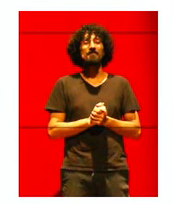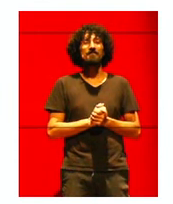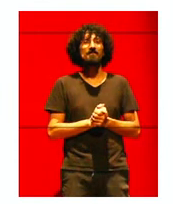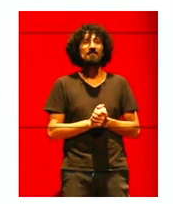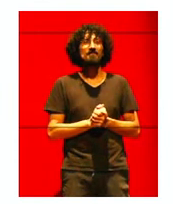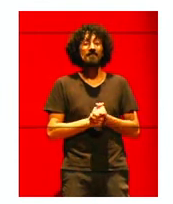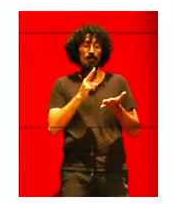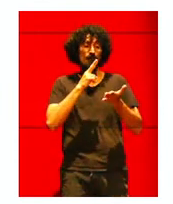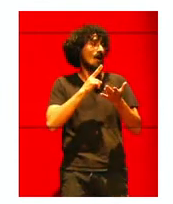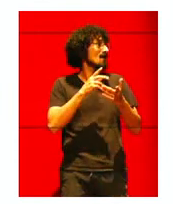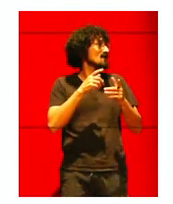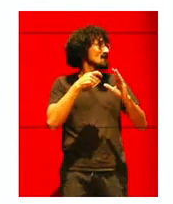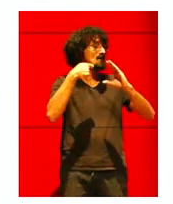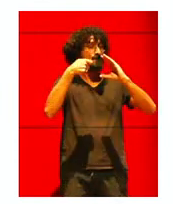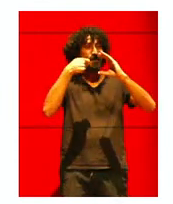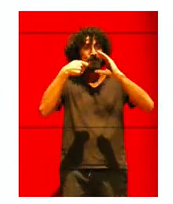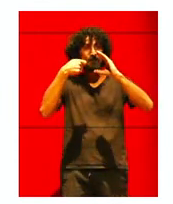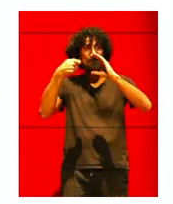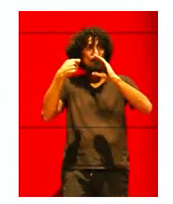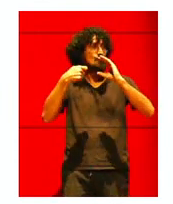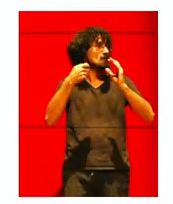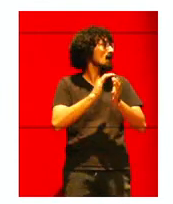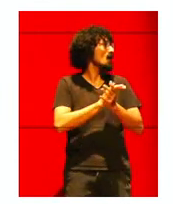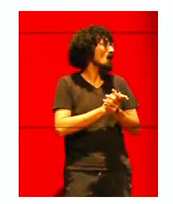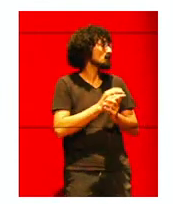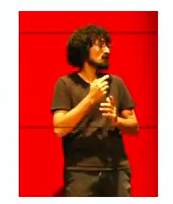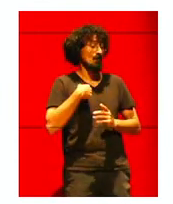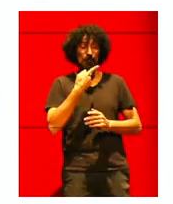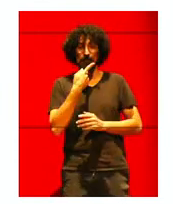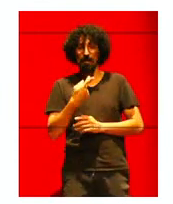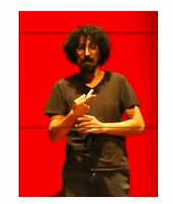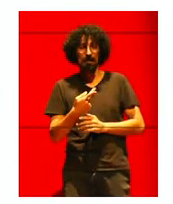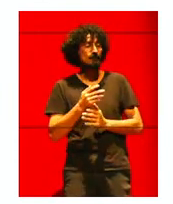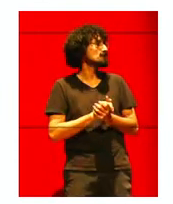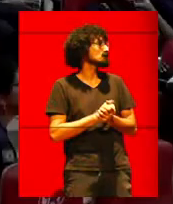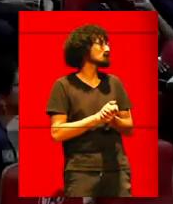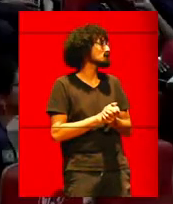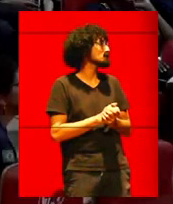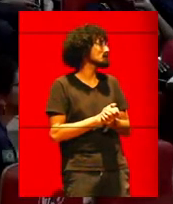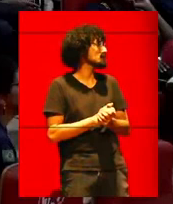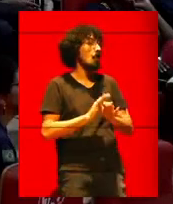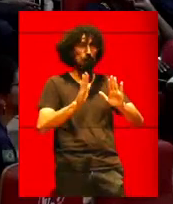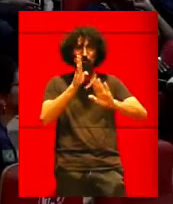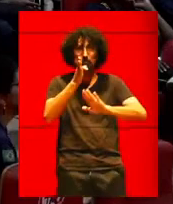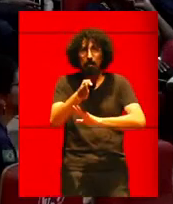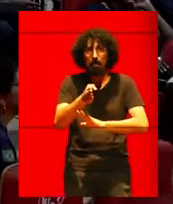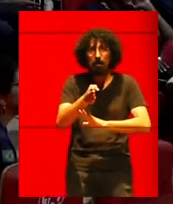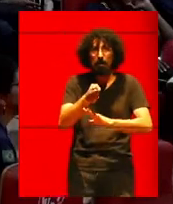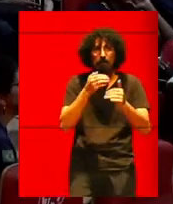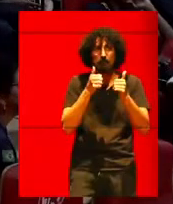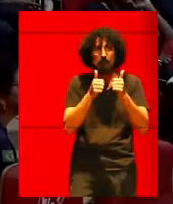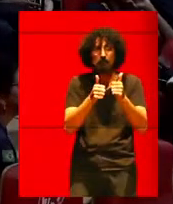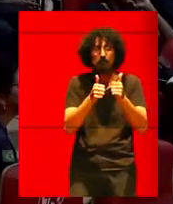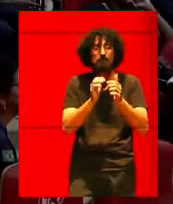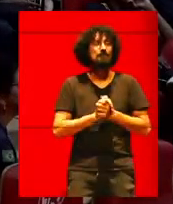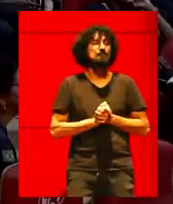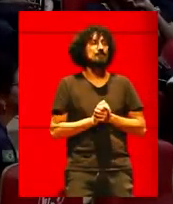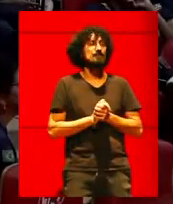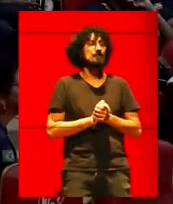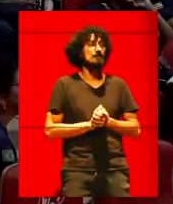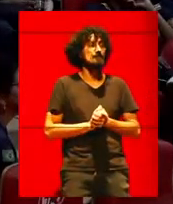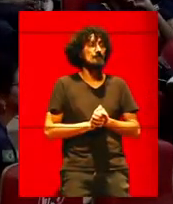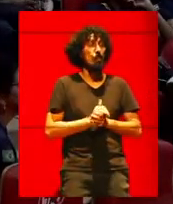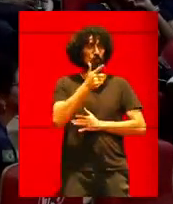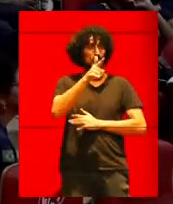Vou filmar essa parte da gente, tá? Vou dizer assim, ó. Dá? Vamos. O